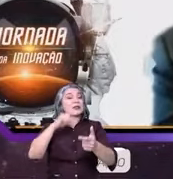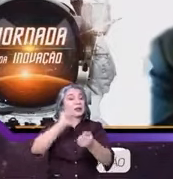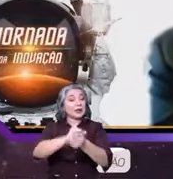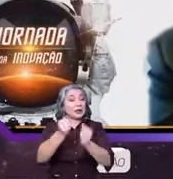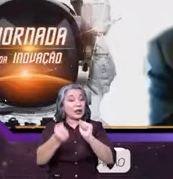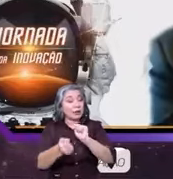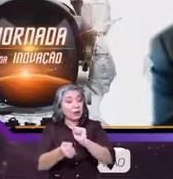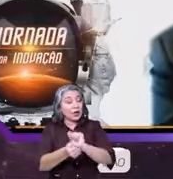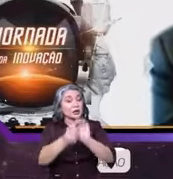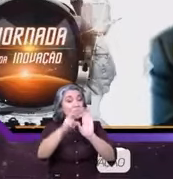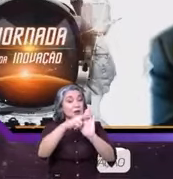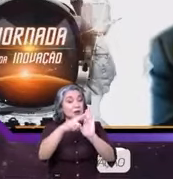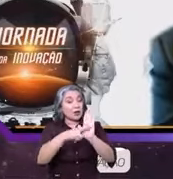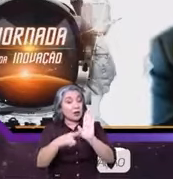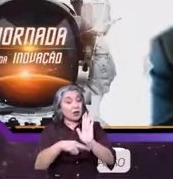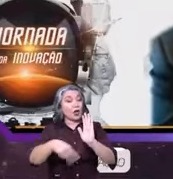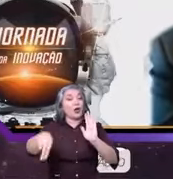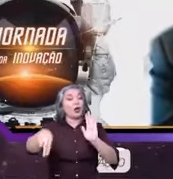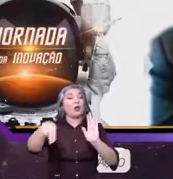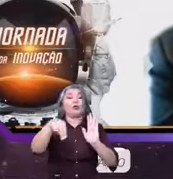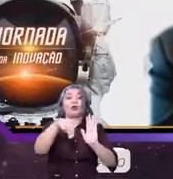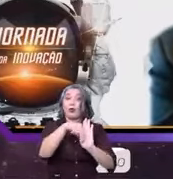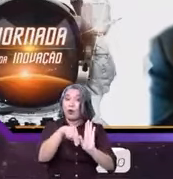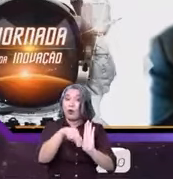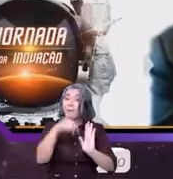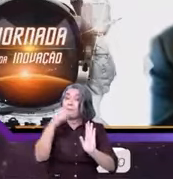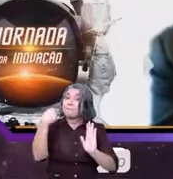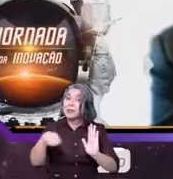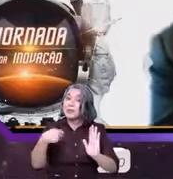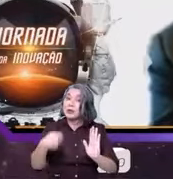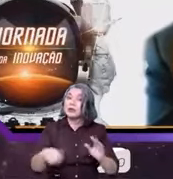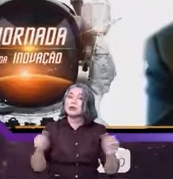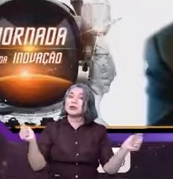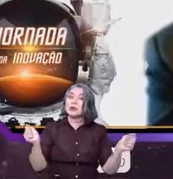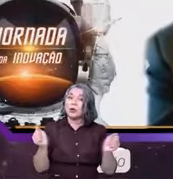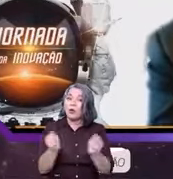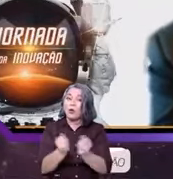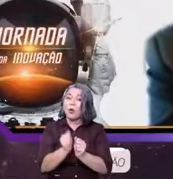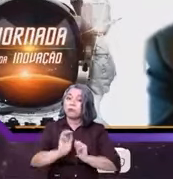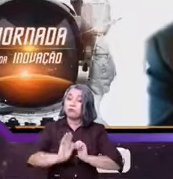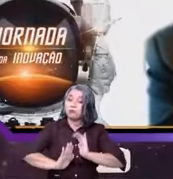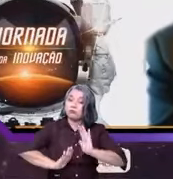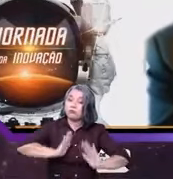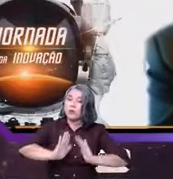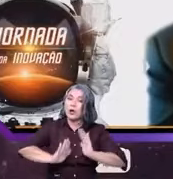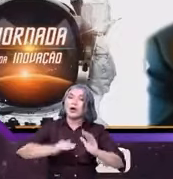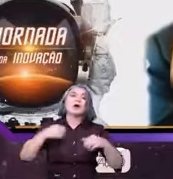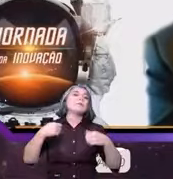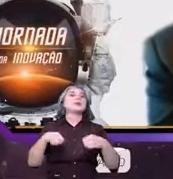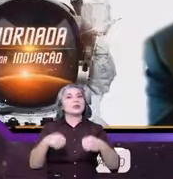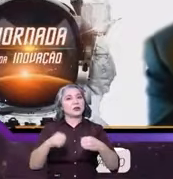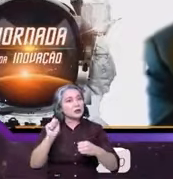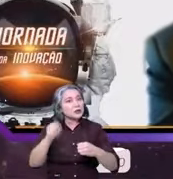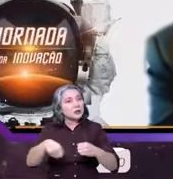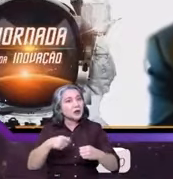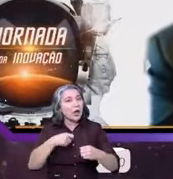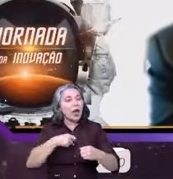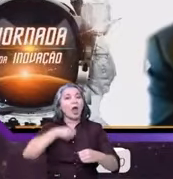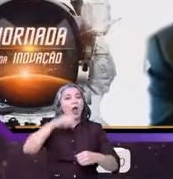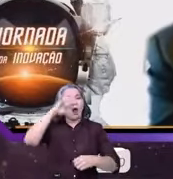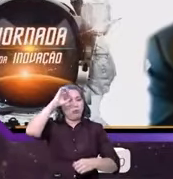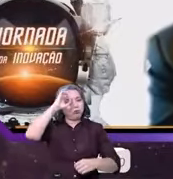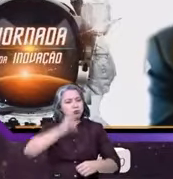favoreça a normatização. Então, a inovação ela tem que ser feita com cautela, ela tem que ser feita, é um dever nosso